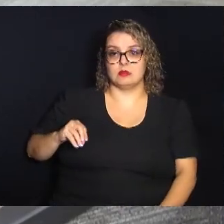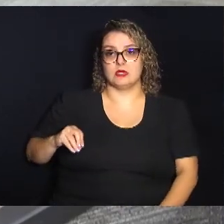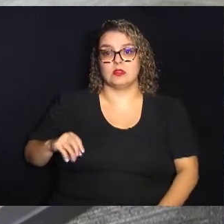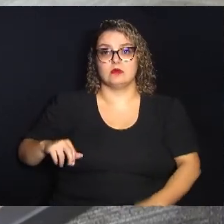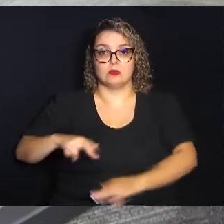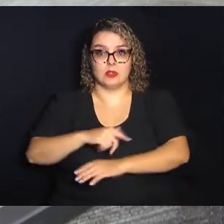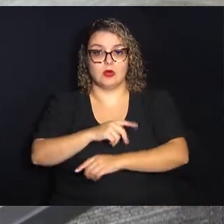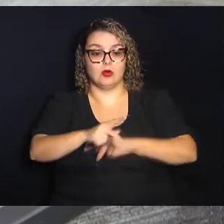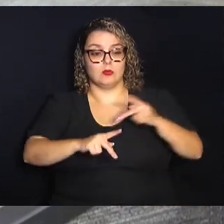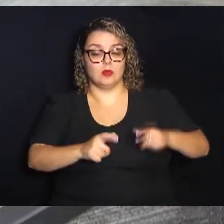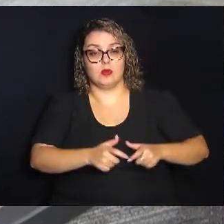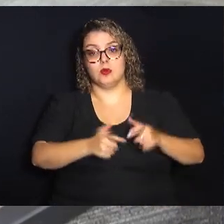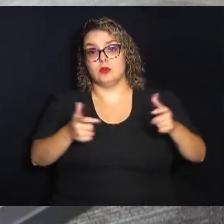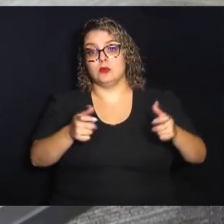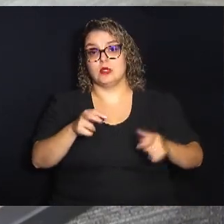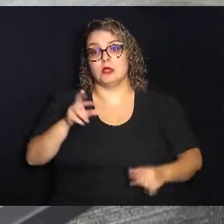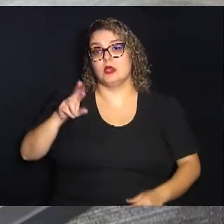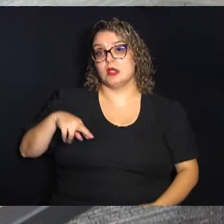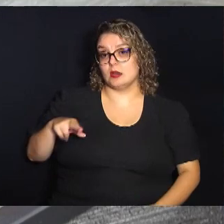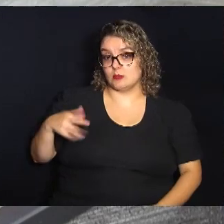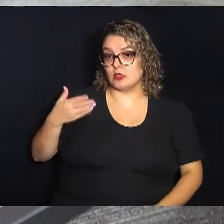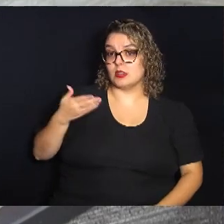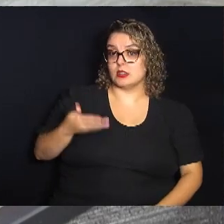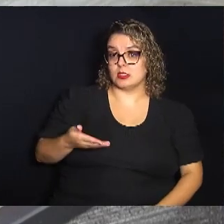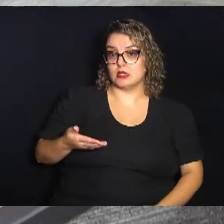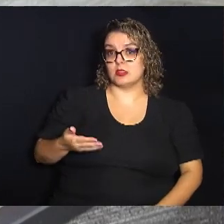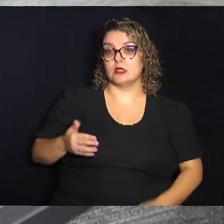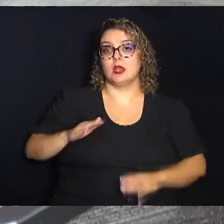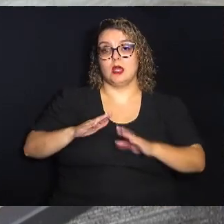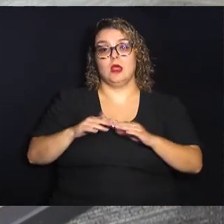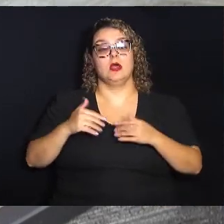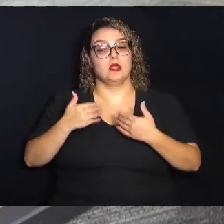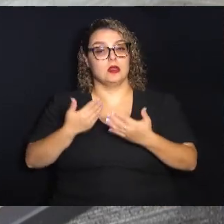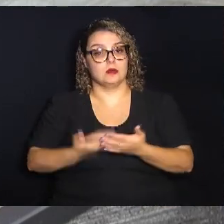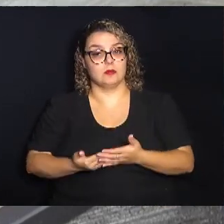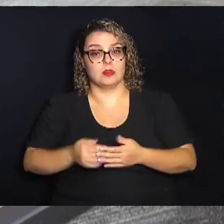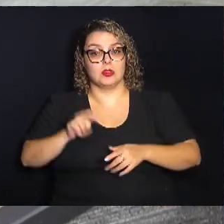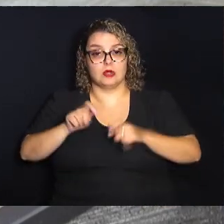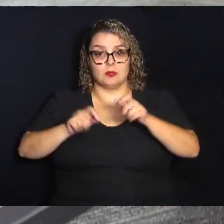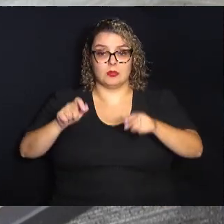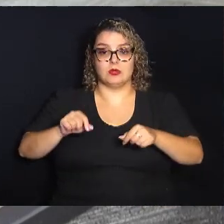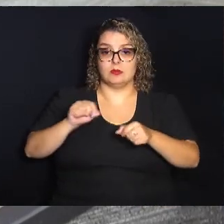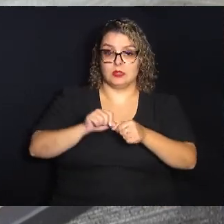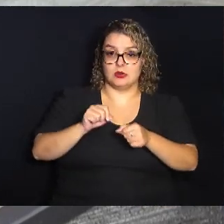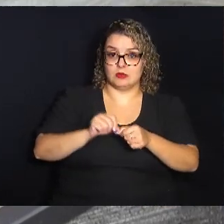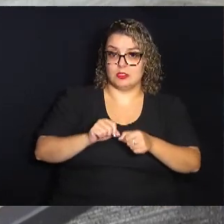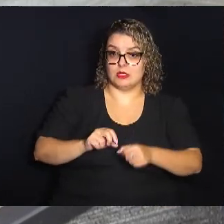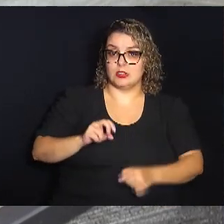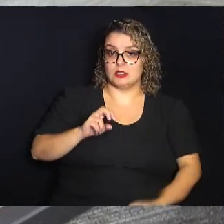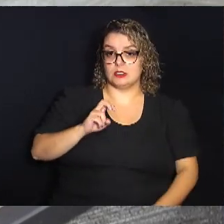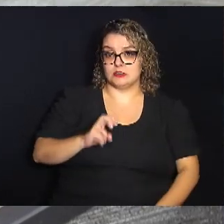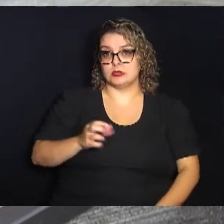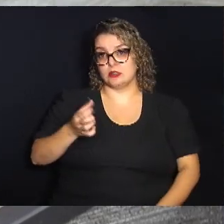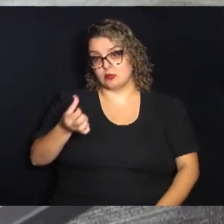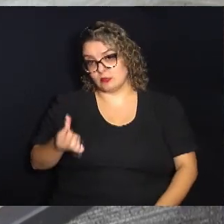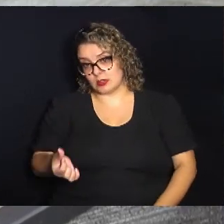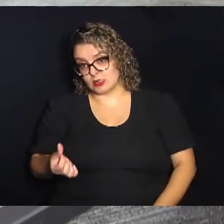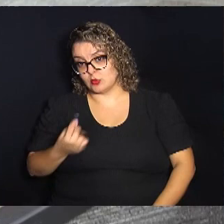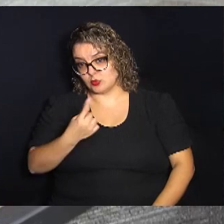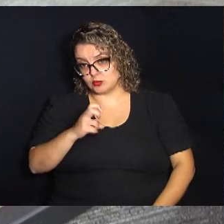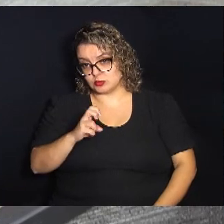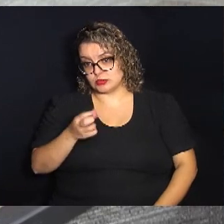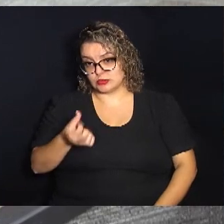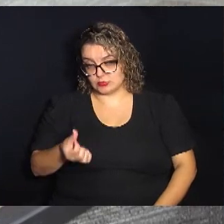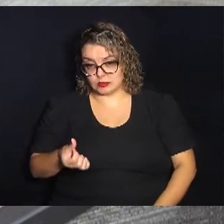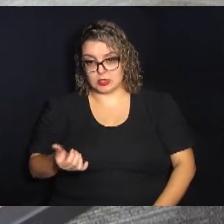está muito grande. Por conta disso, mediante a requerimentos, a pessoas que fizeram 5,6, chegou até